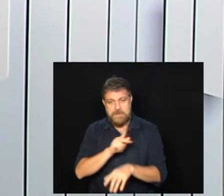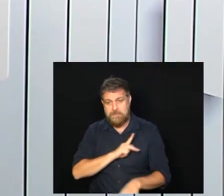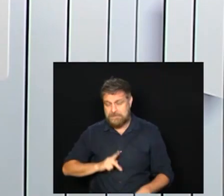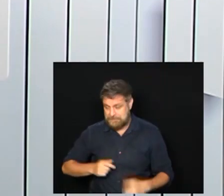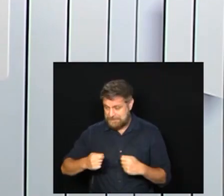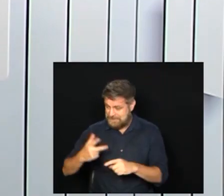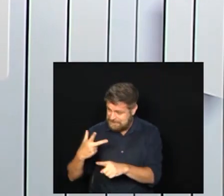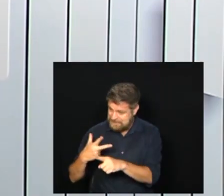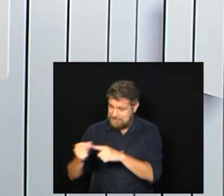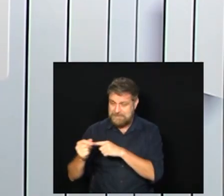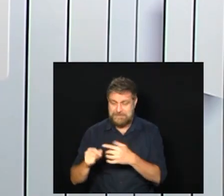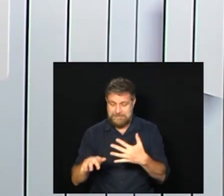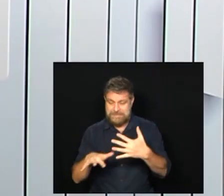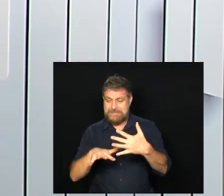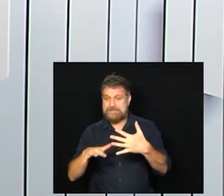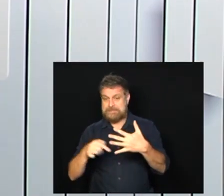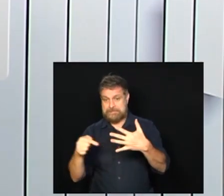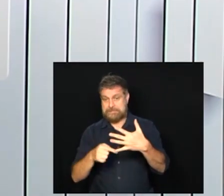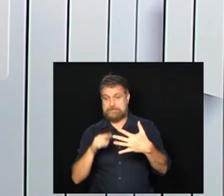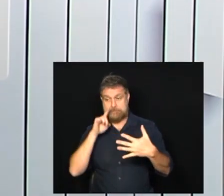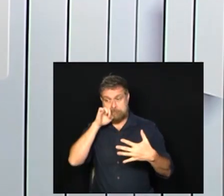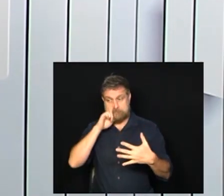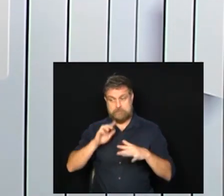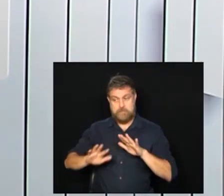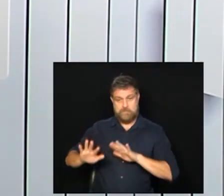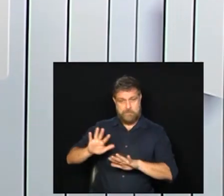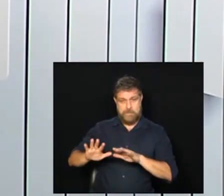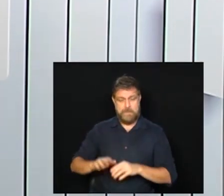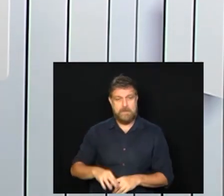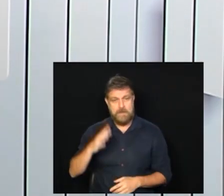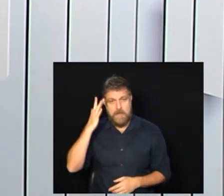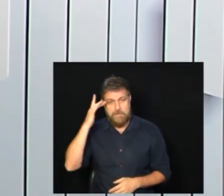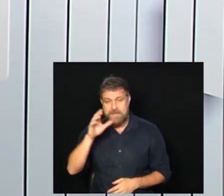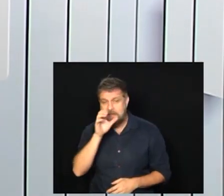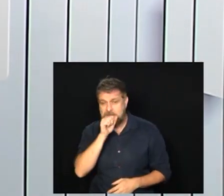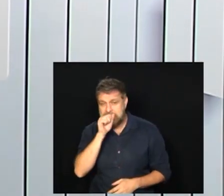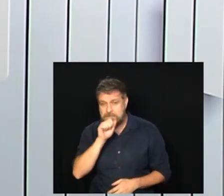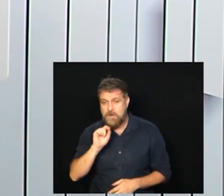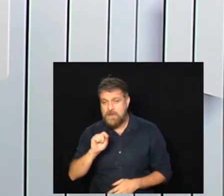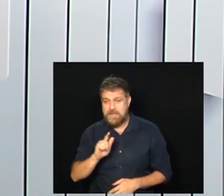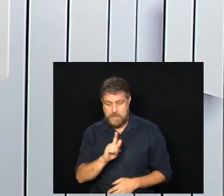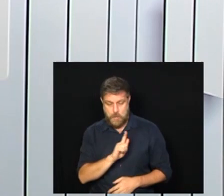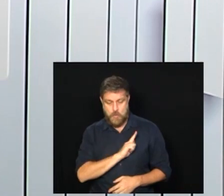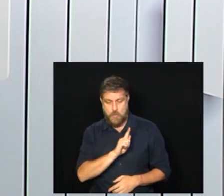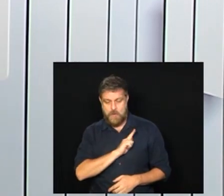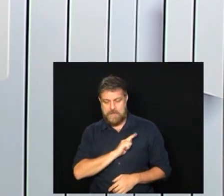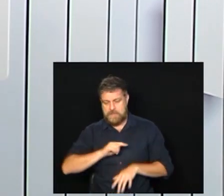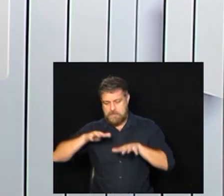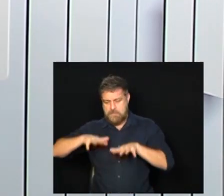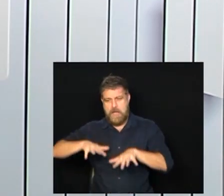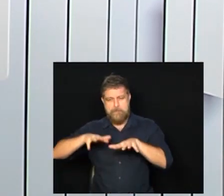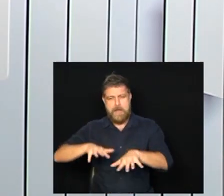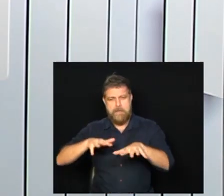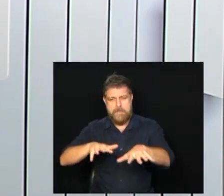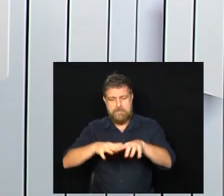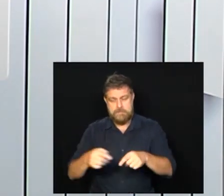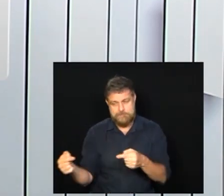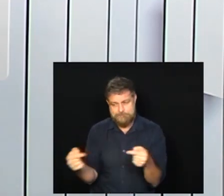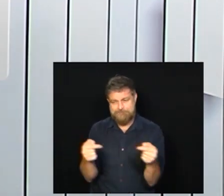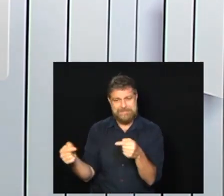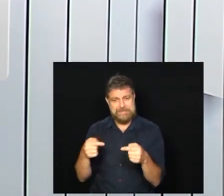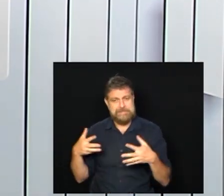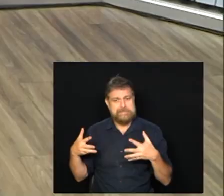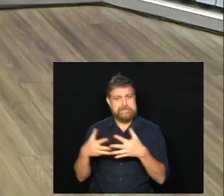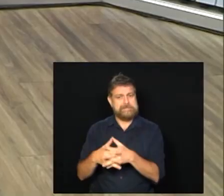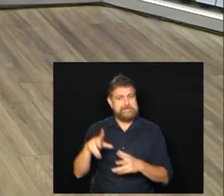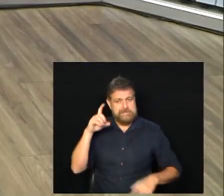vitória para não entrar na zona de rebaixamento. E amanhã, no sábado, é a vez do Guarani entrar em campo, também um duelo muito